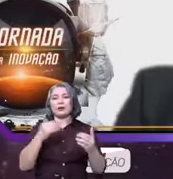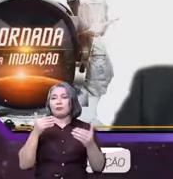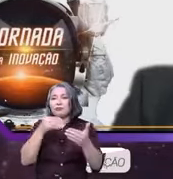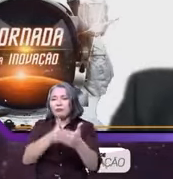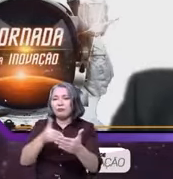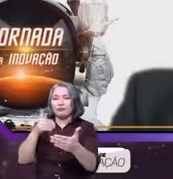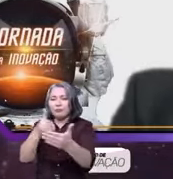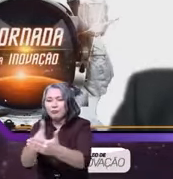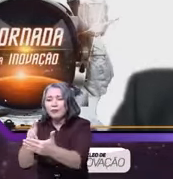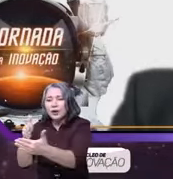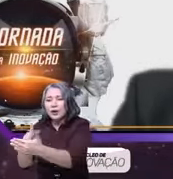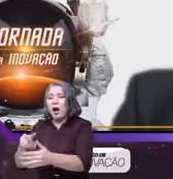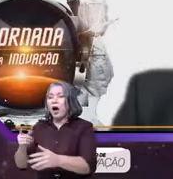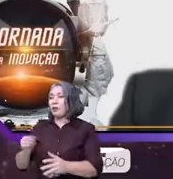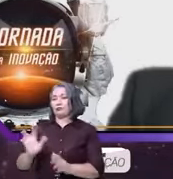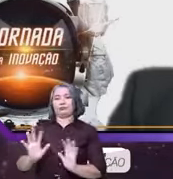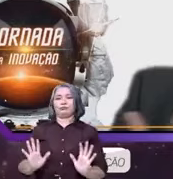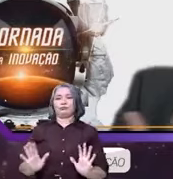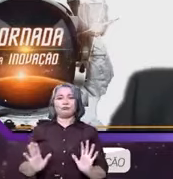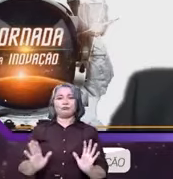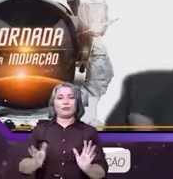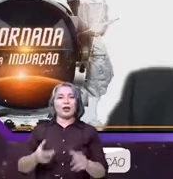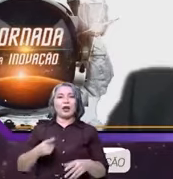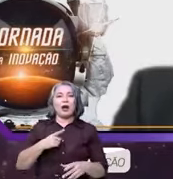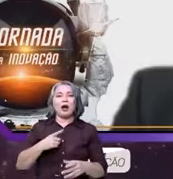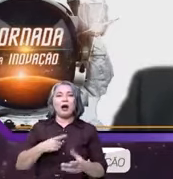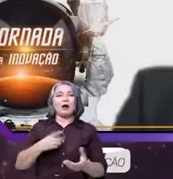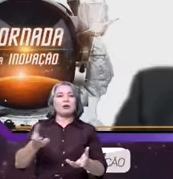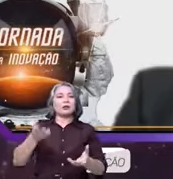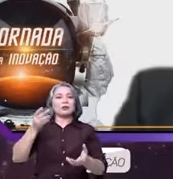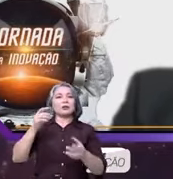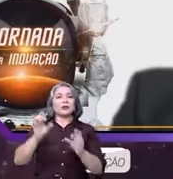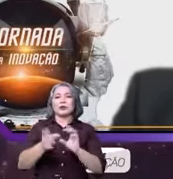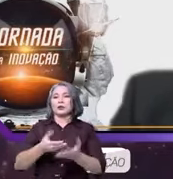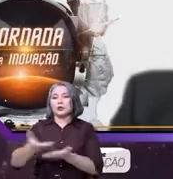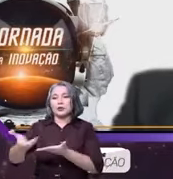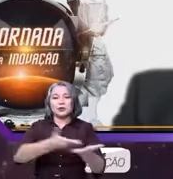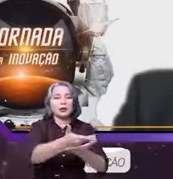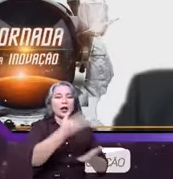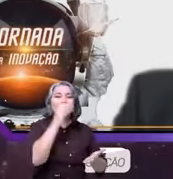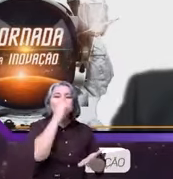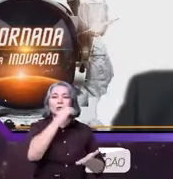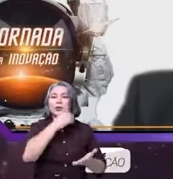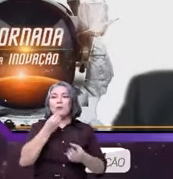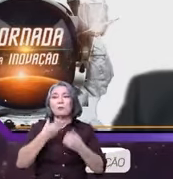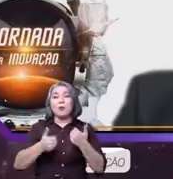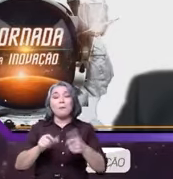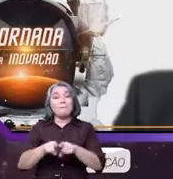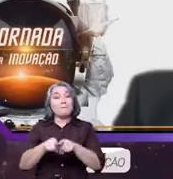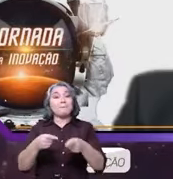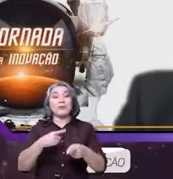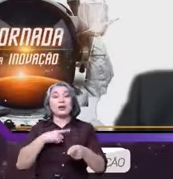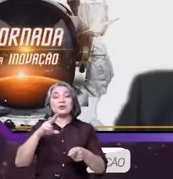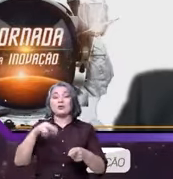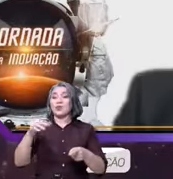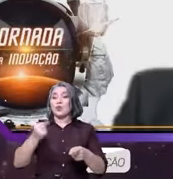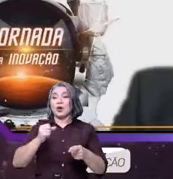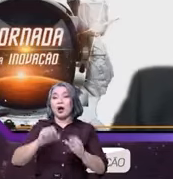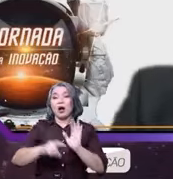RH vai falar assim: olha, a ideia de ágil, de sprint, de entregas muito rápidas, é muito bom, mas não encaixa no fluxo de